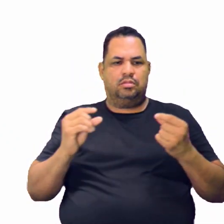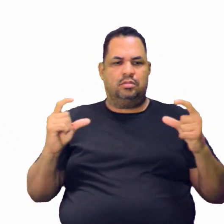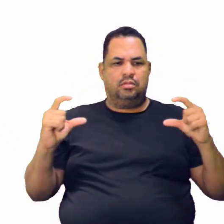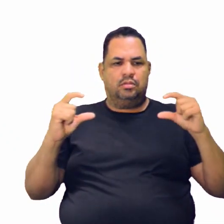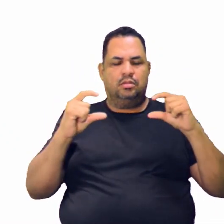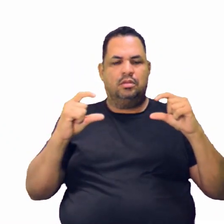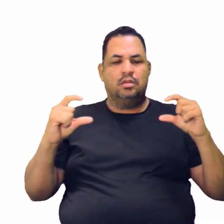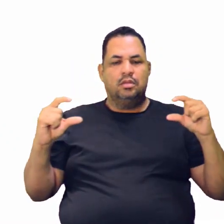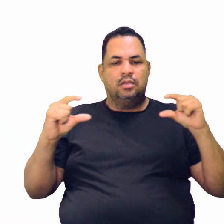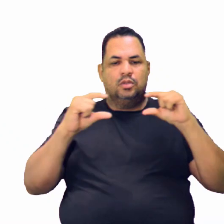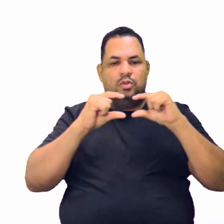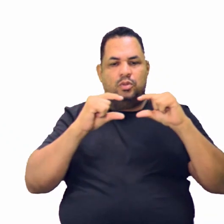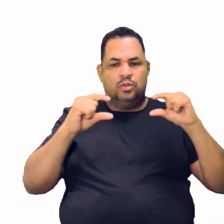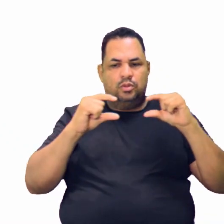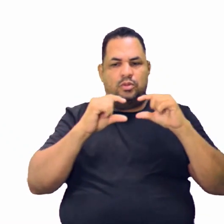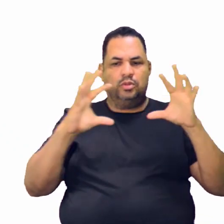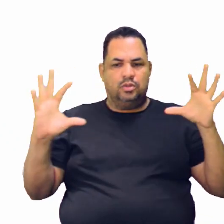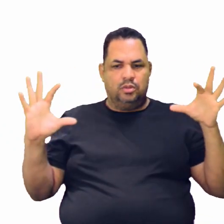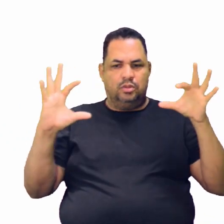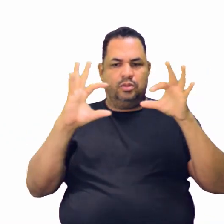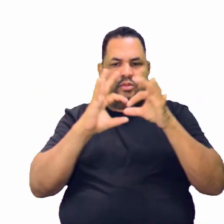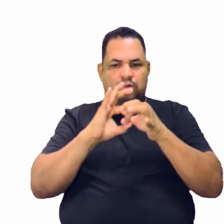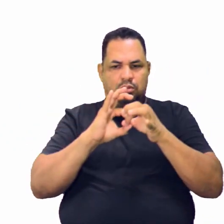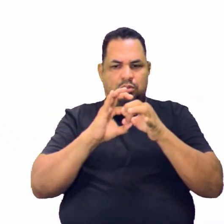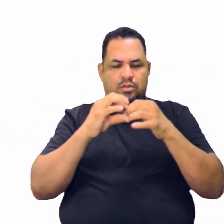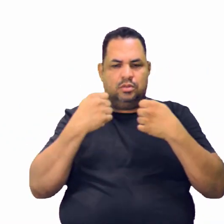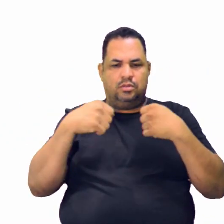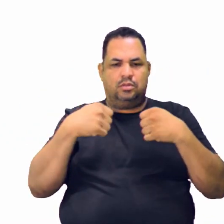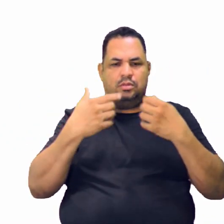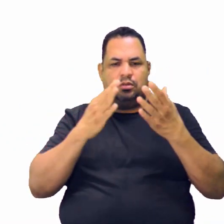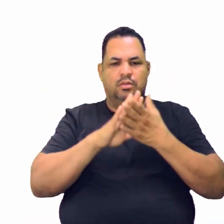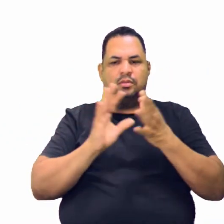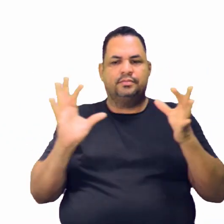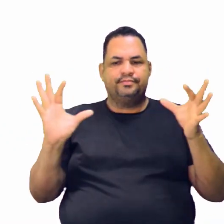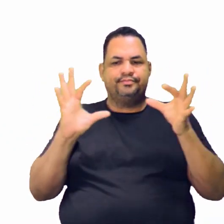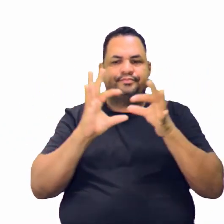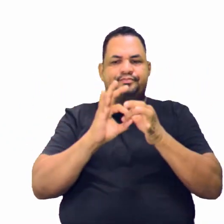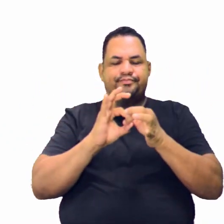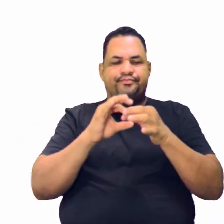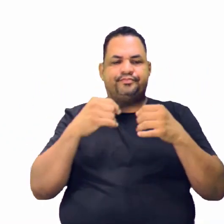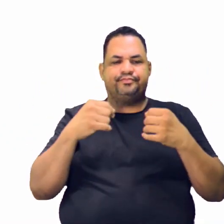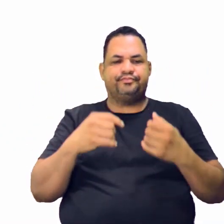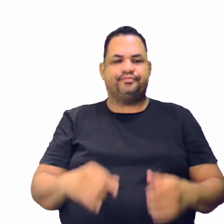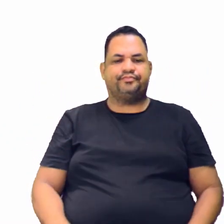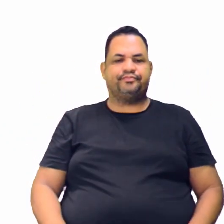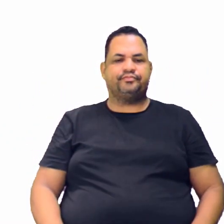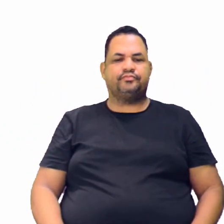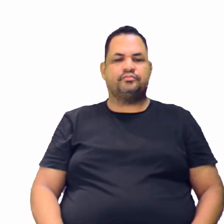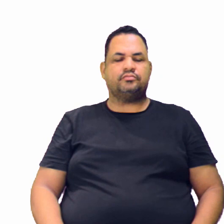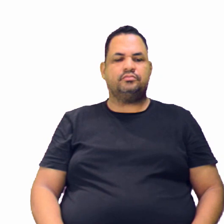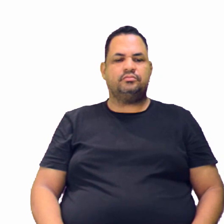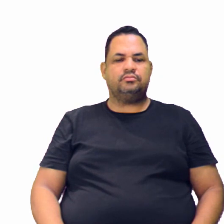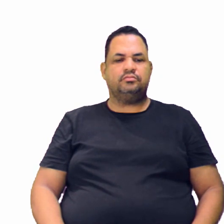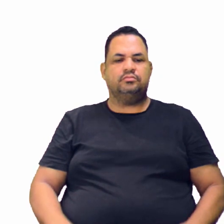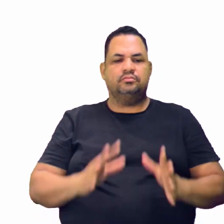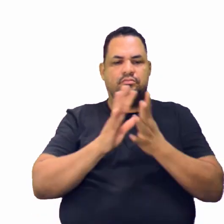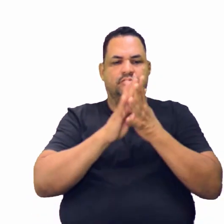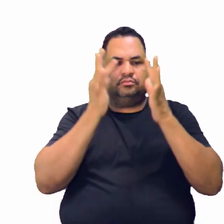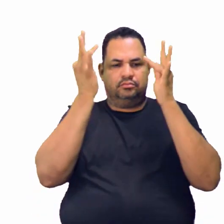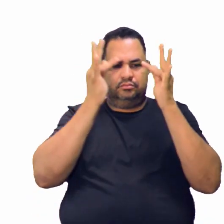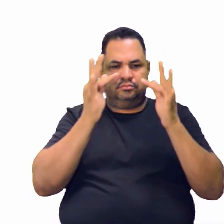orações com dependência sintática. Presta atenção. Ela ficará feliz